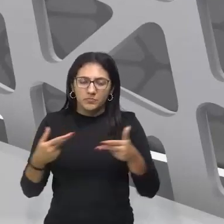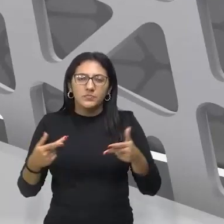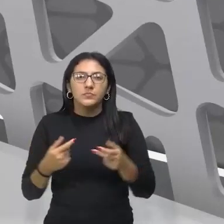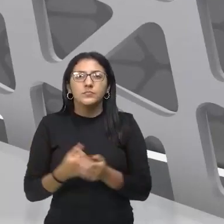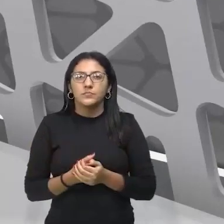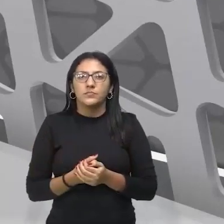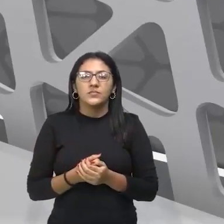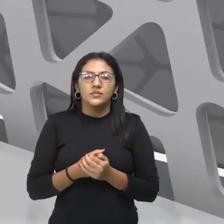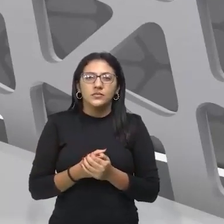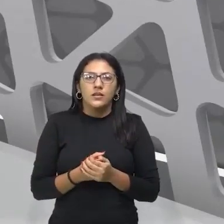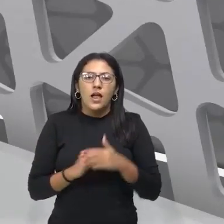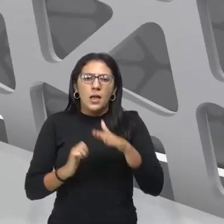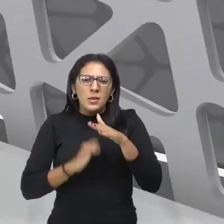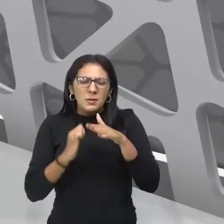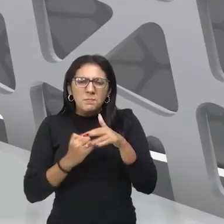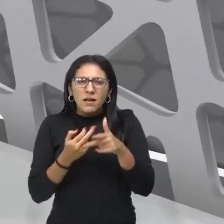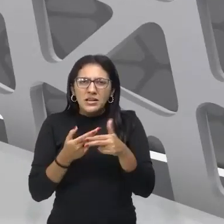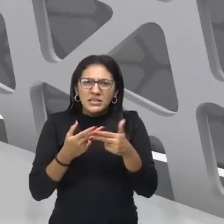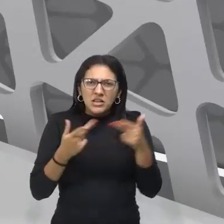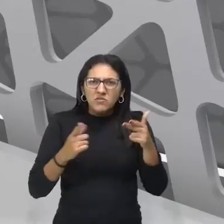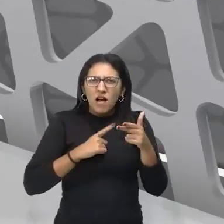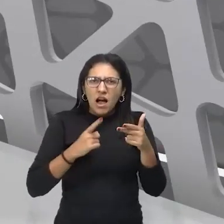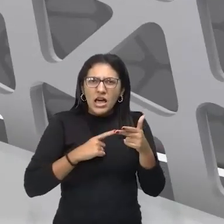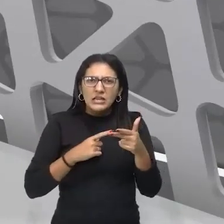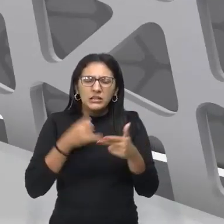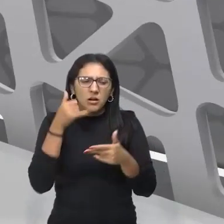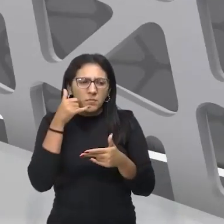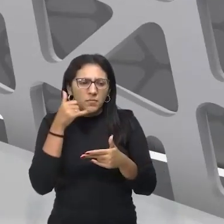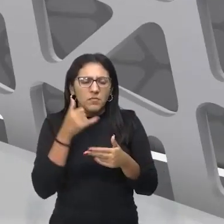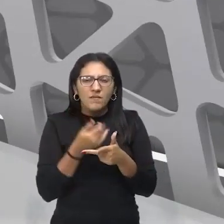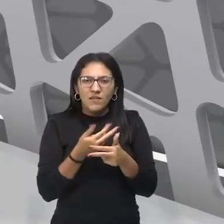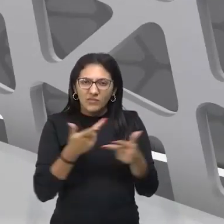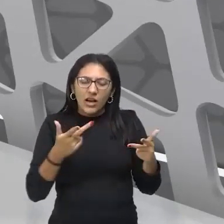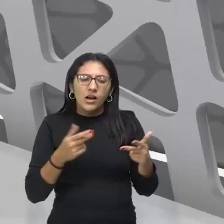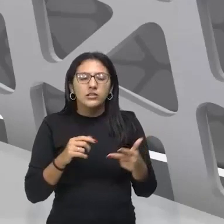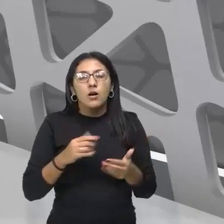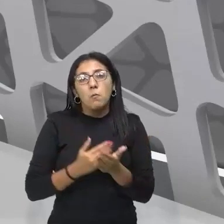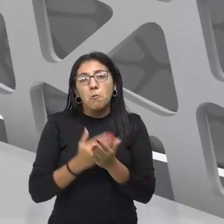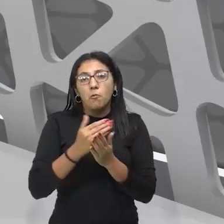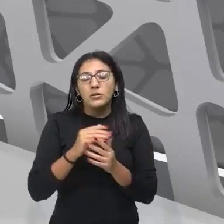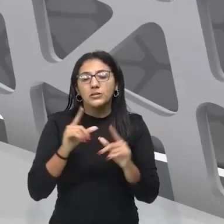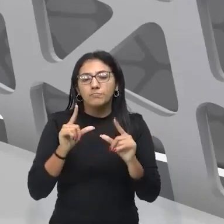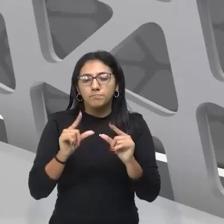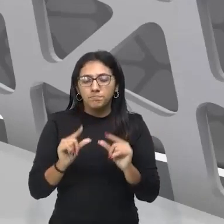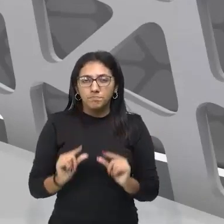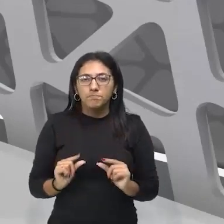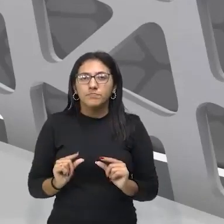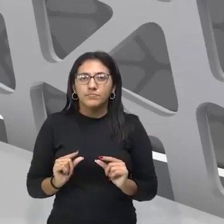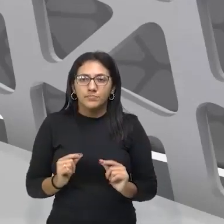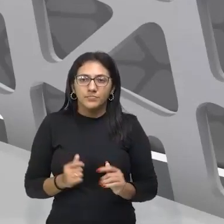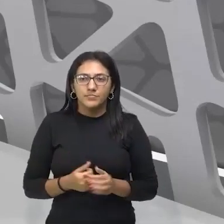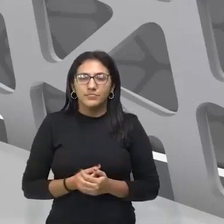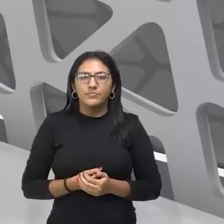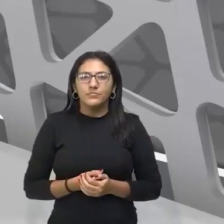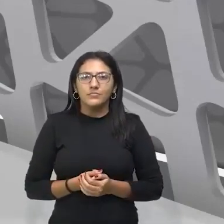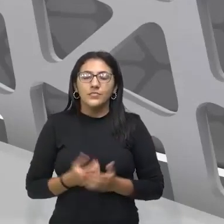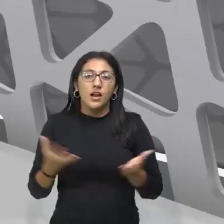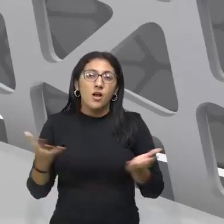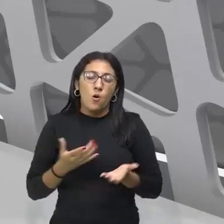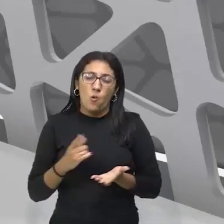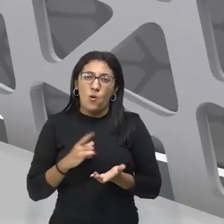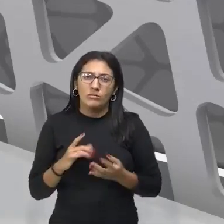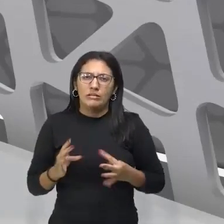entre elas. Então, quanto mais empresas oferecendo aquele serviço, mais barato se torna o